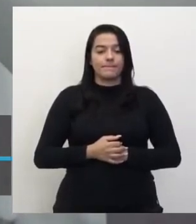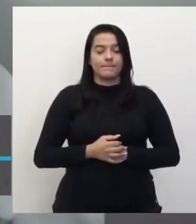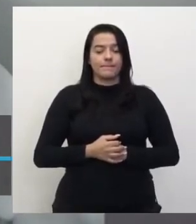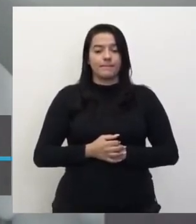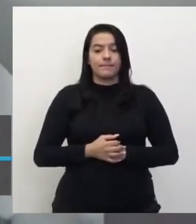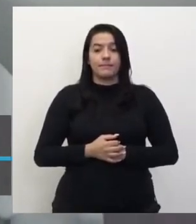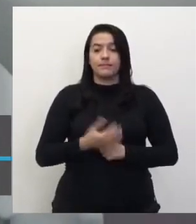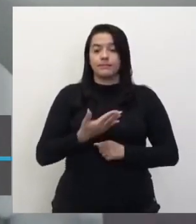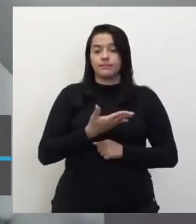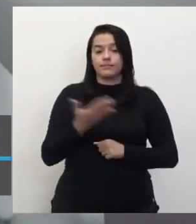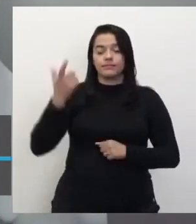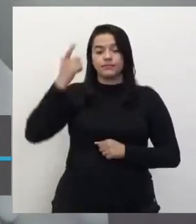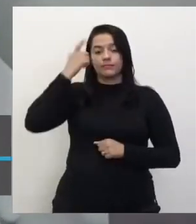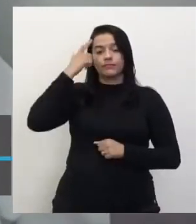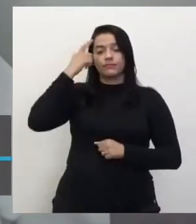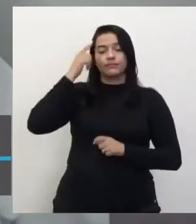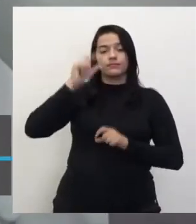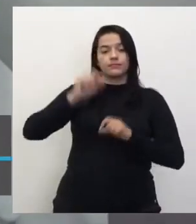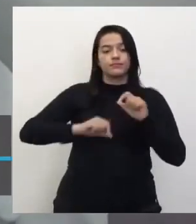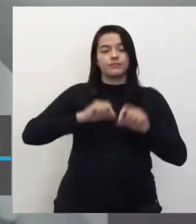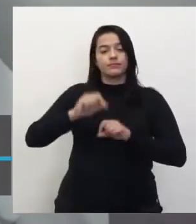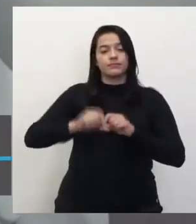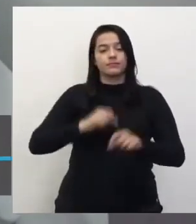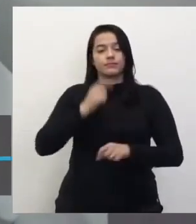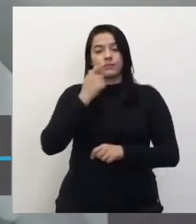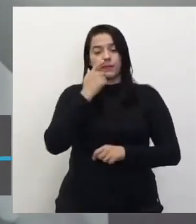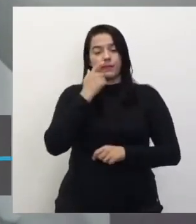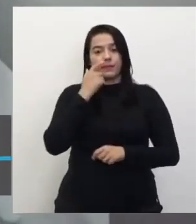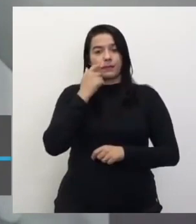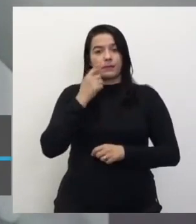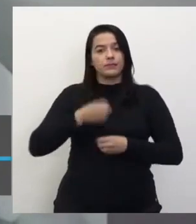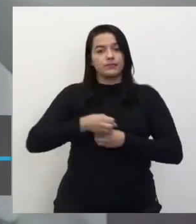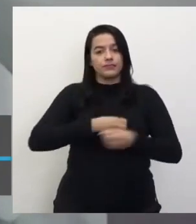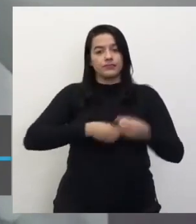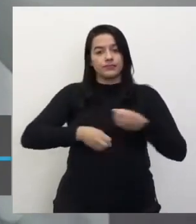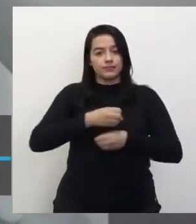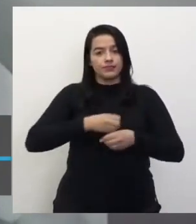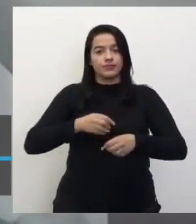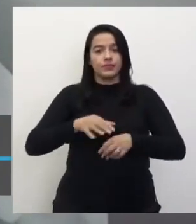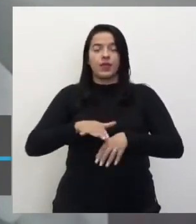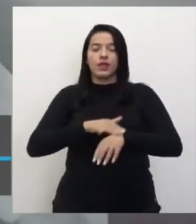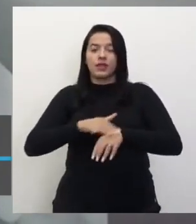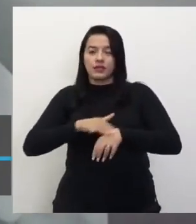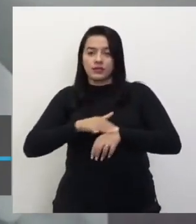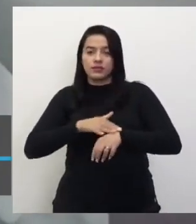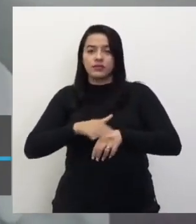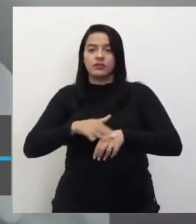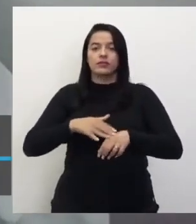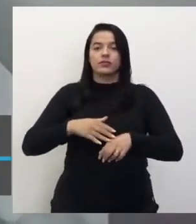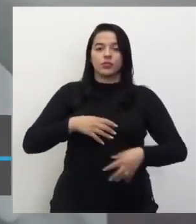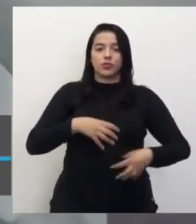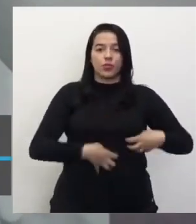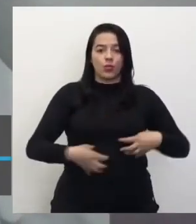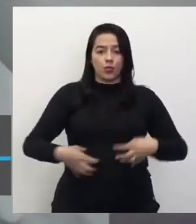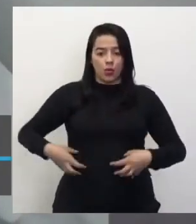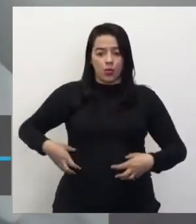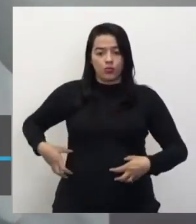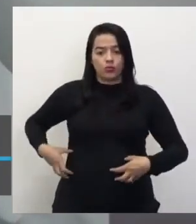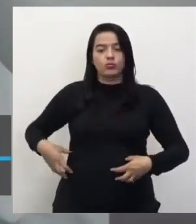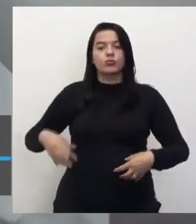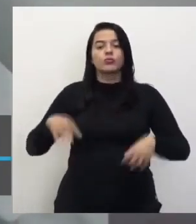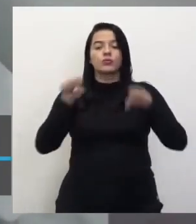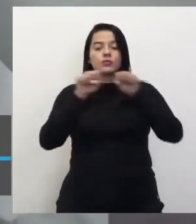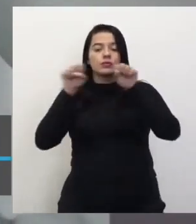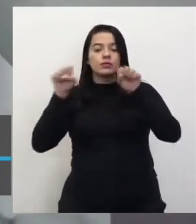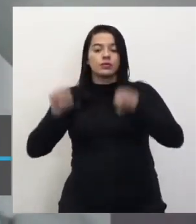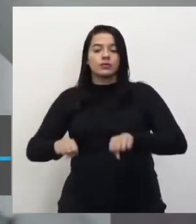Pensando então aí, ó, em células, tecidos, órgãos, sistemas, tem esse slide